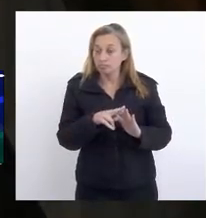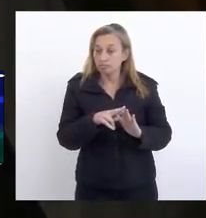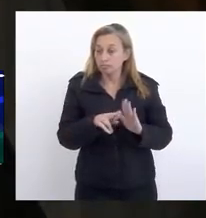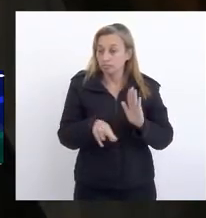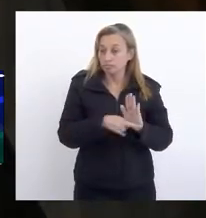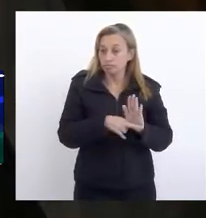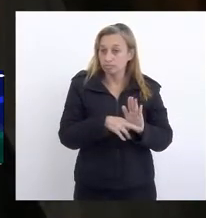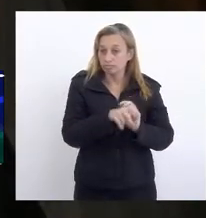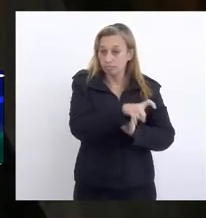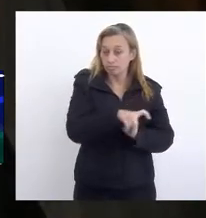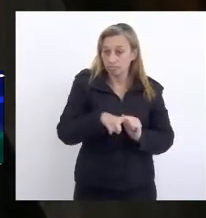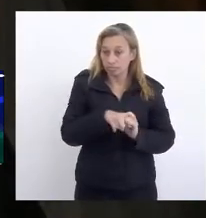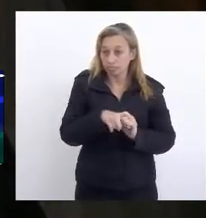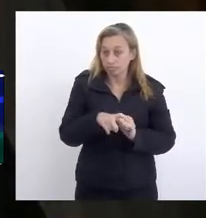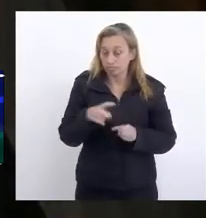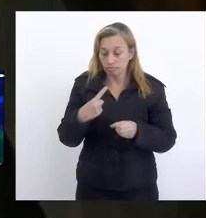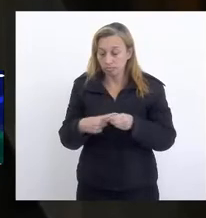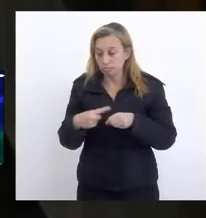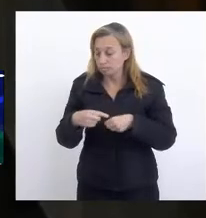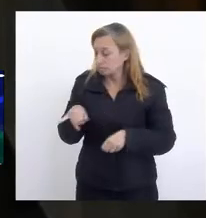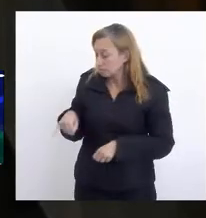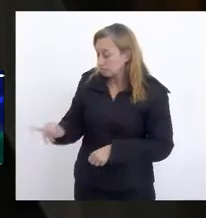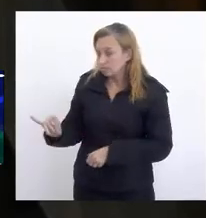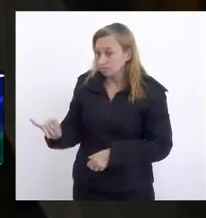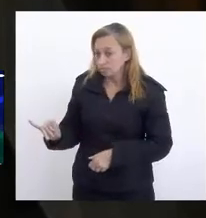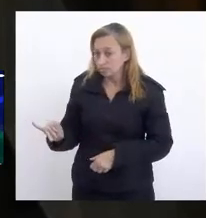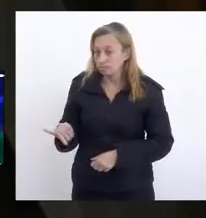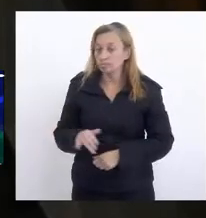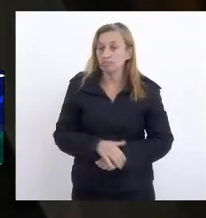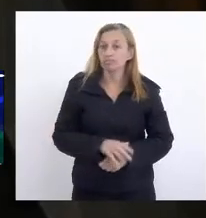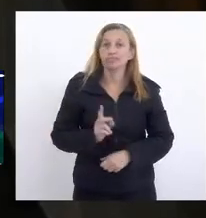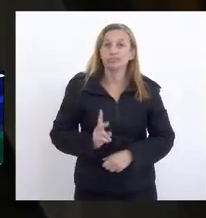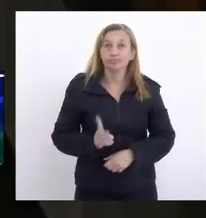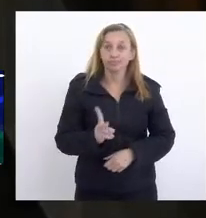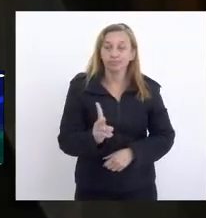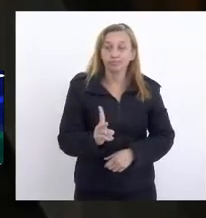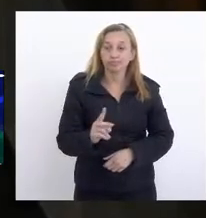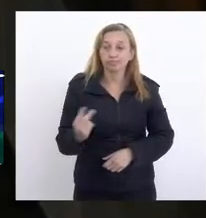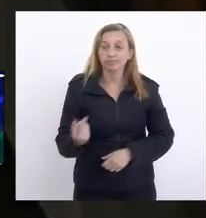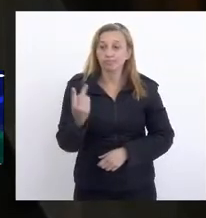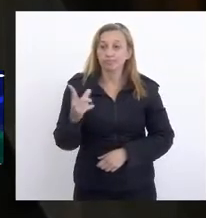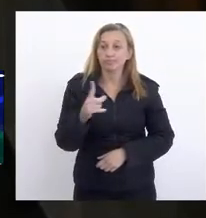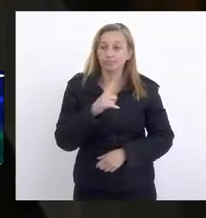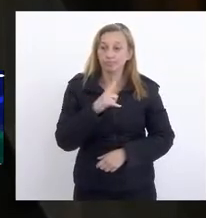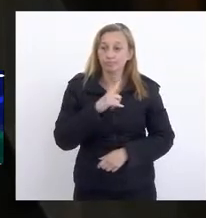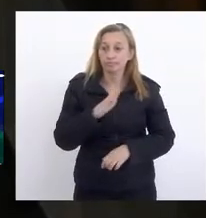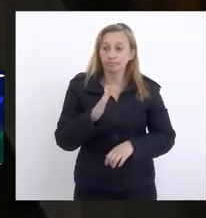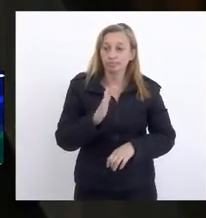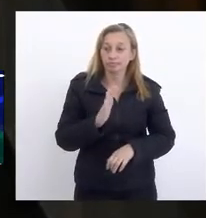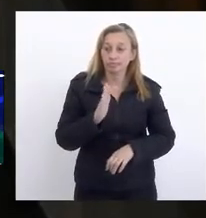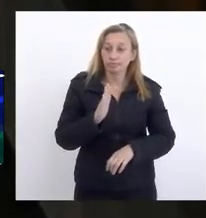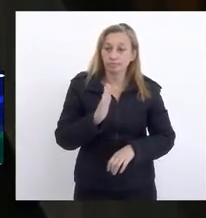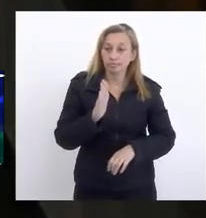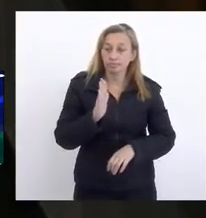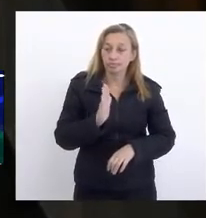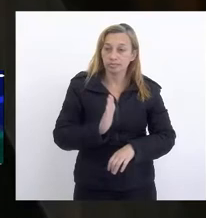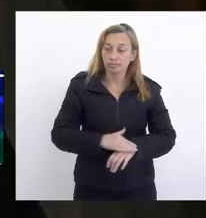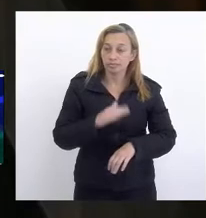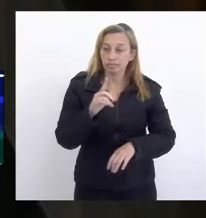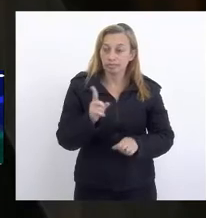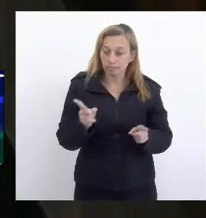o município uma medida Y, sempre valerá a mais restritiva, isto